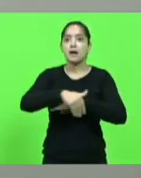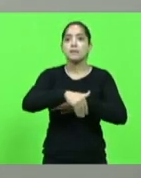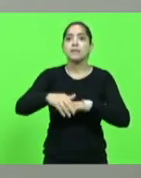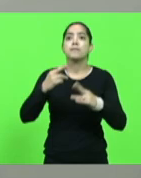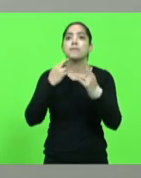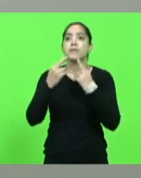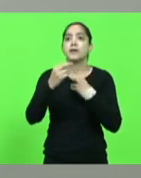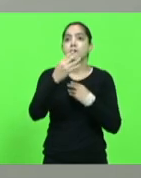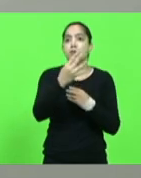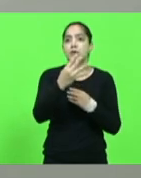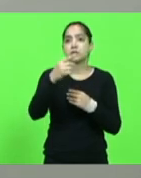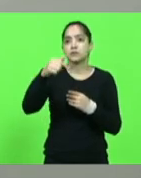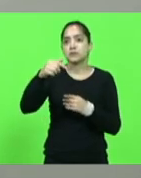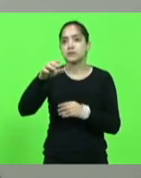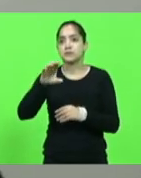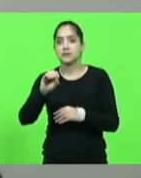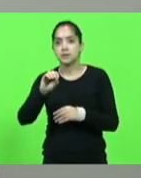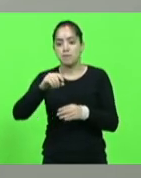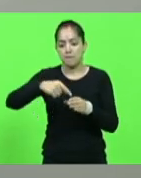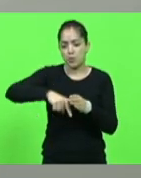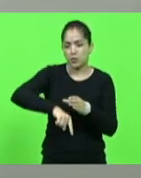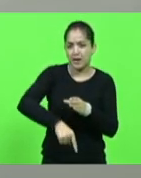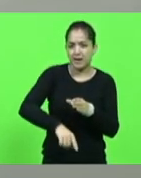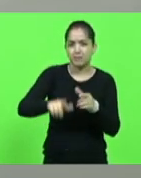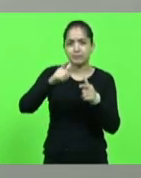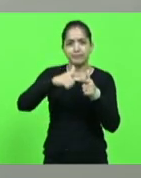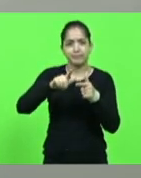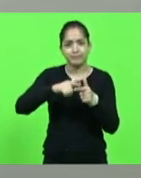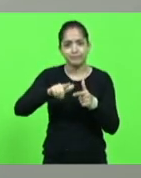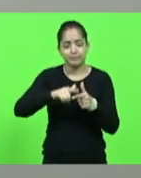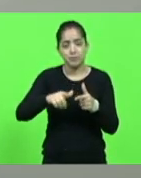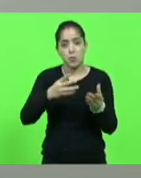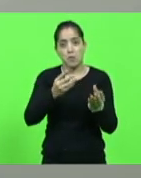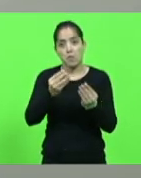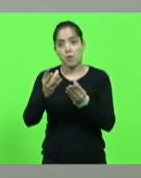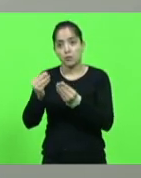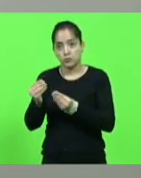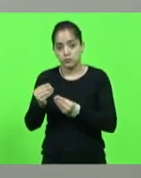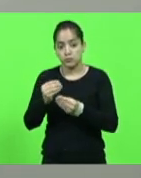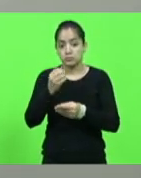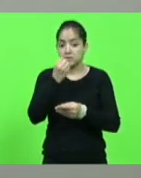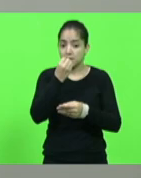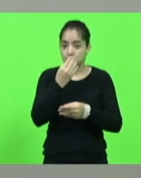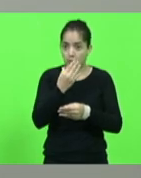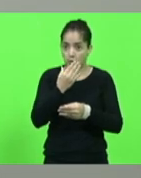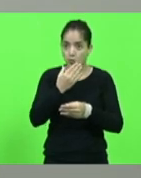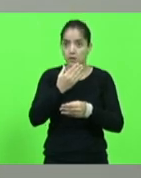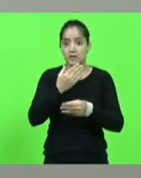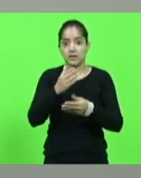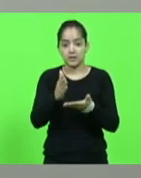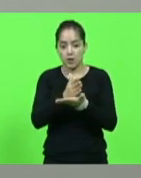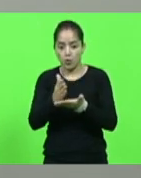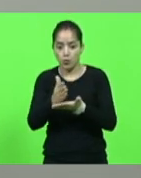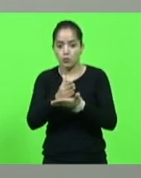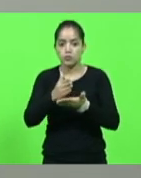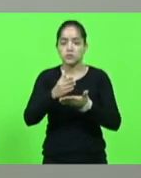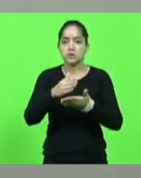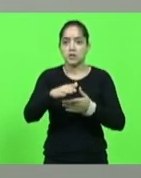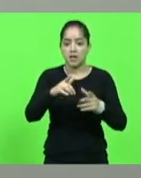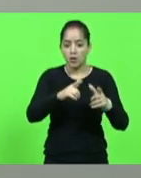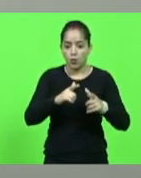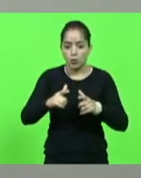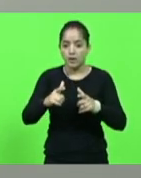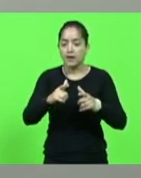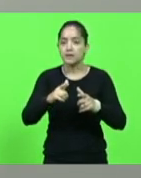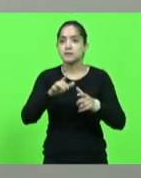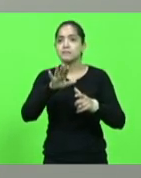BR-470. Tem muito buraco, só que a rodovia está boa em alguns trechos, mas, de repente, nós encontramos